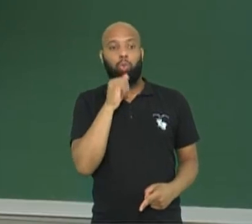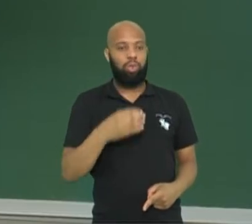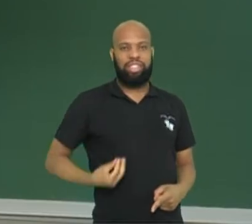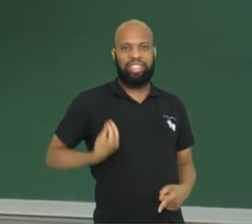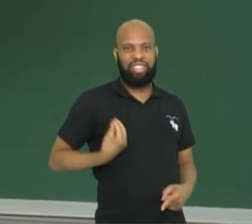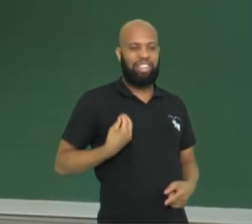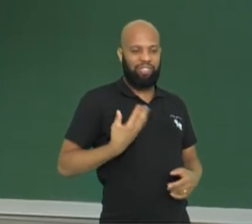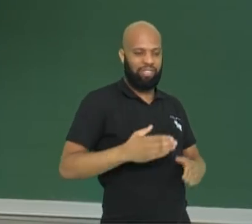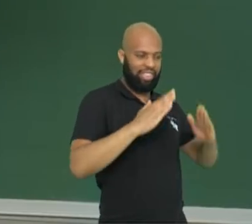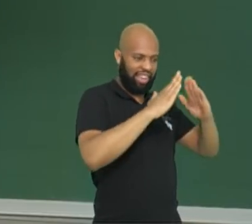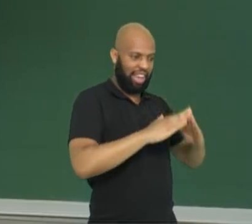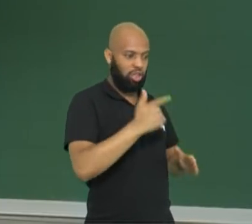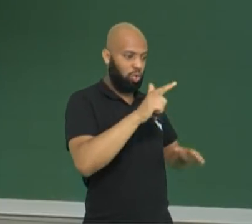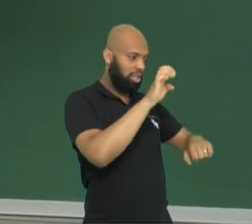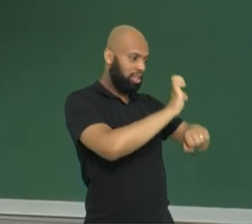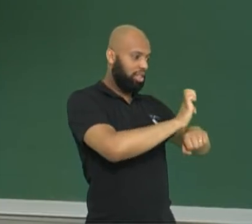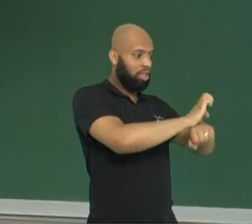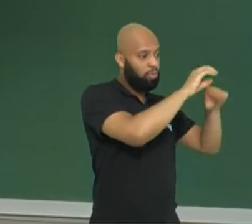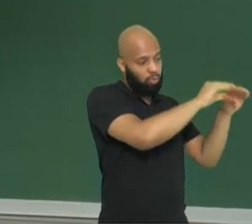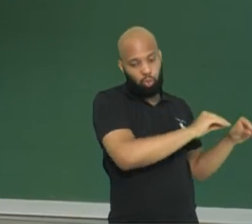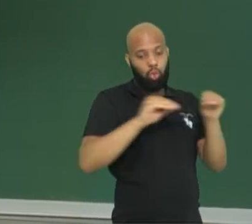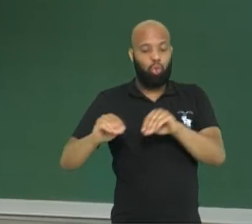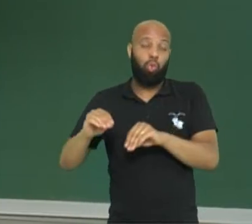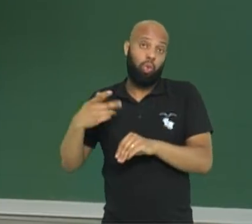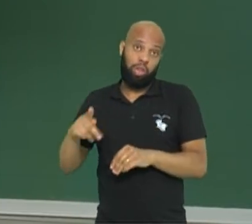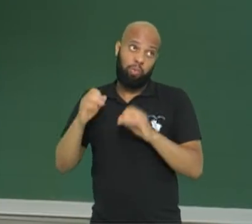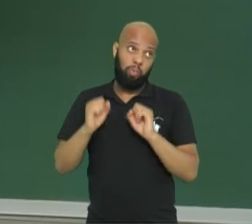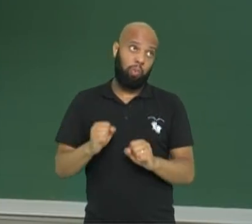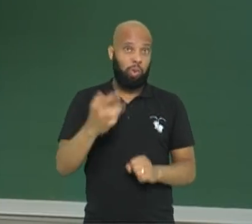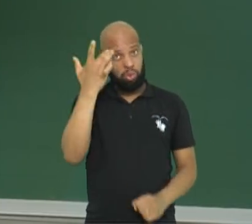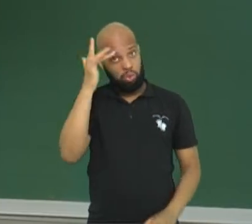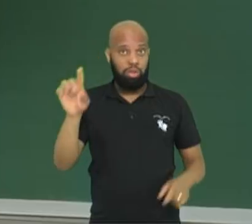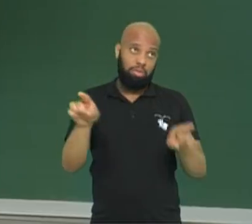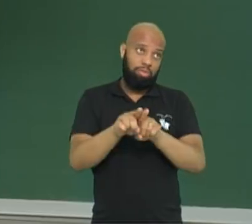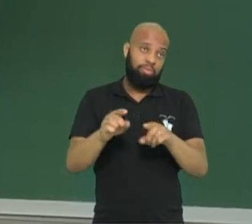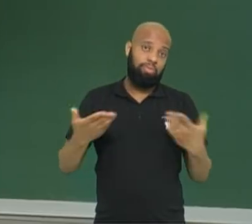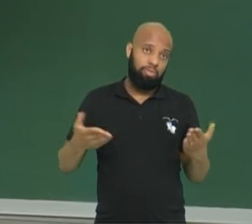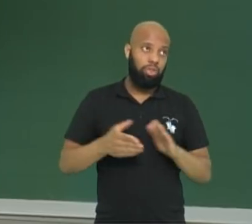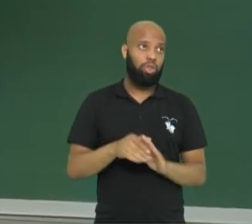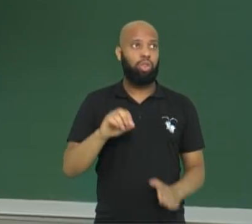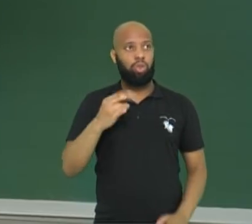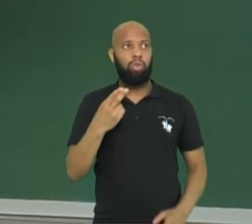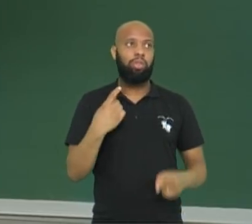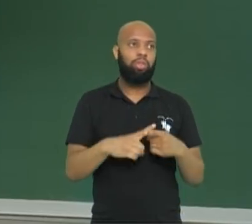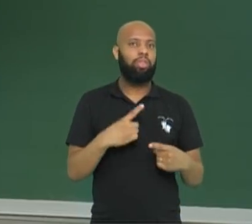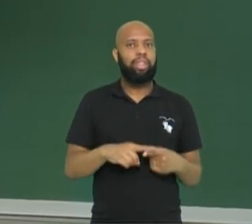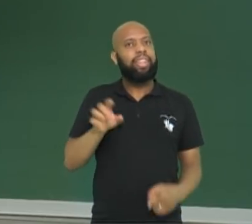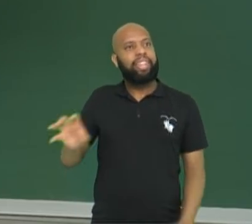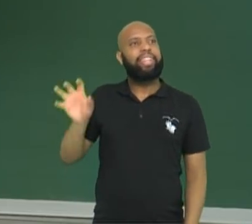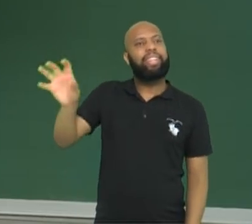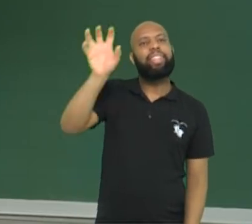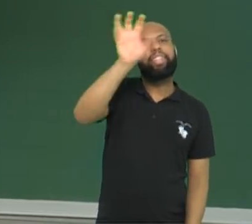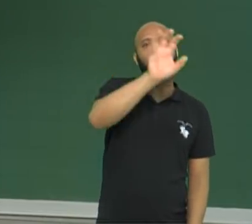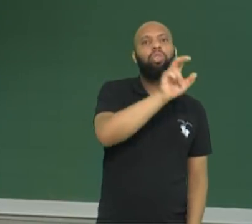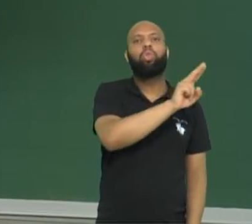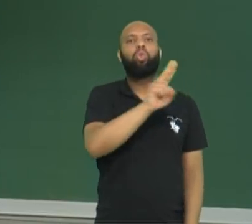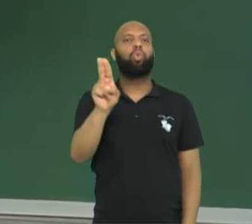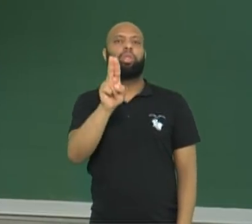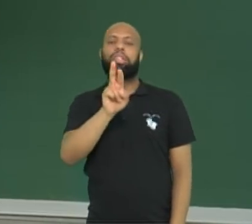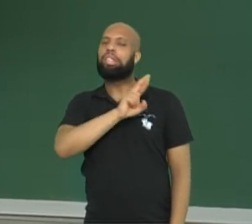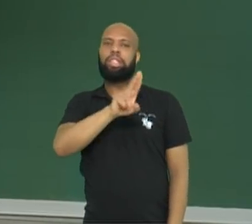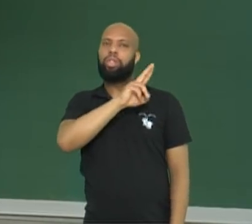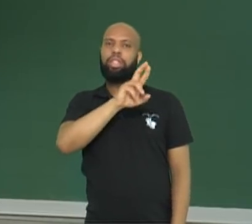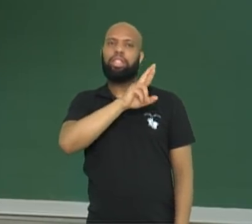né? Porque nós recebemos também moradores de outros estados e eles não sabem por isso, ou porque na sua região o nome,